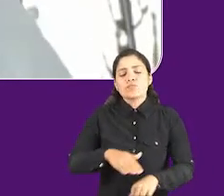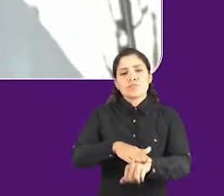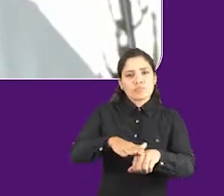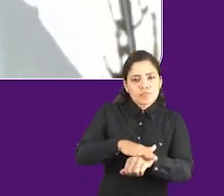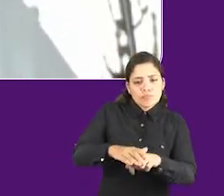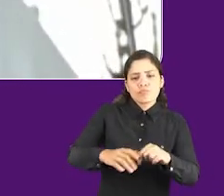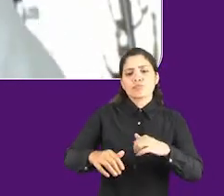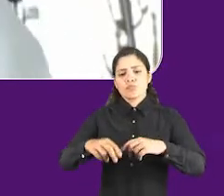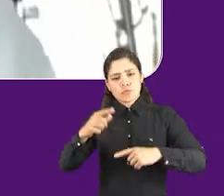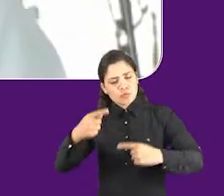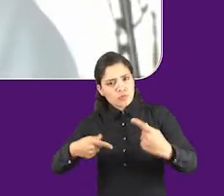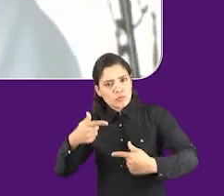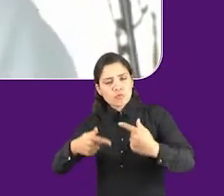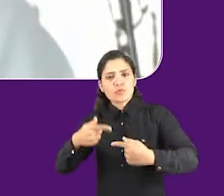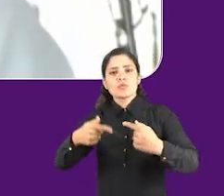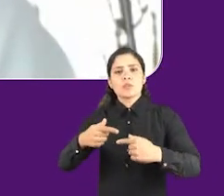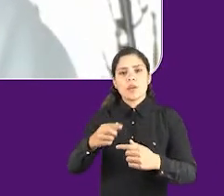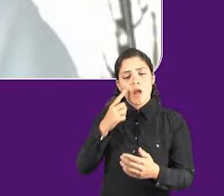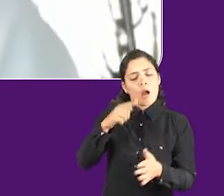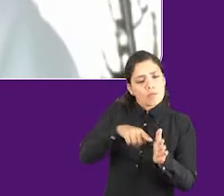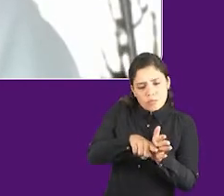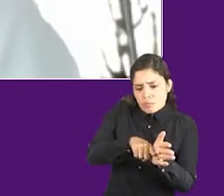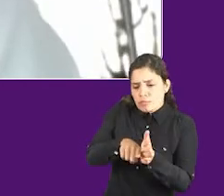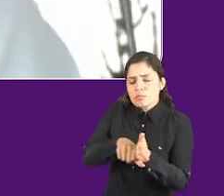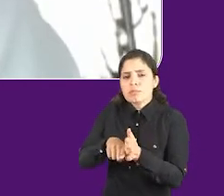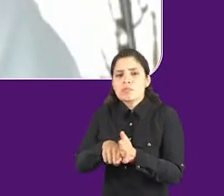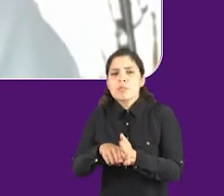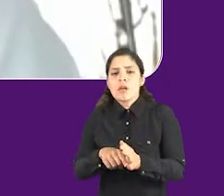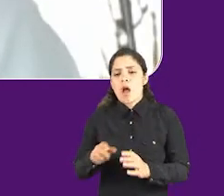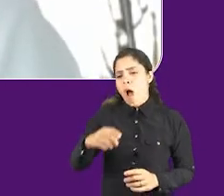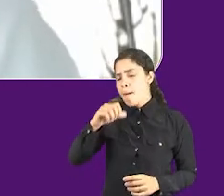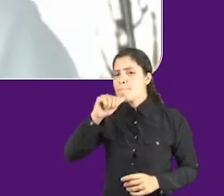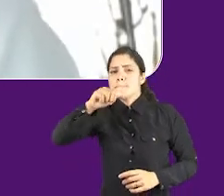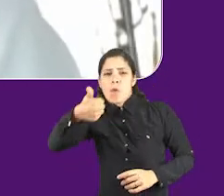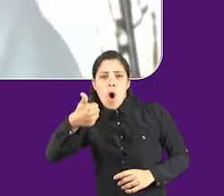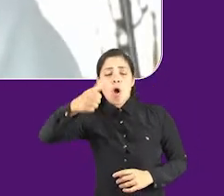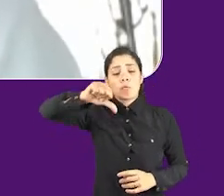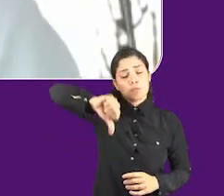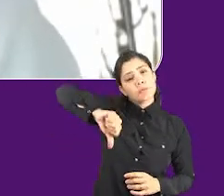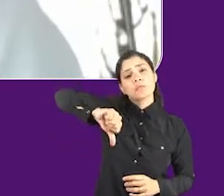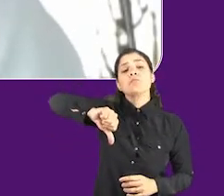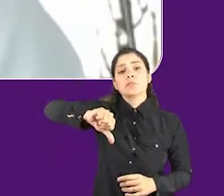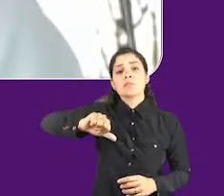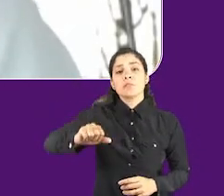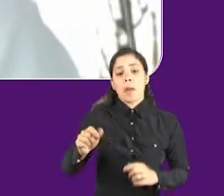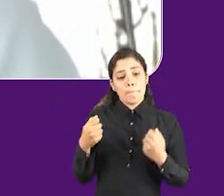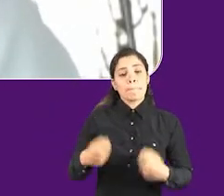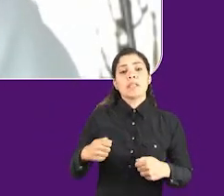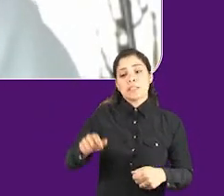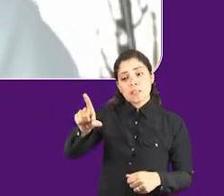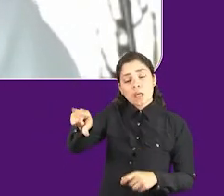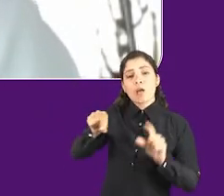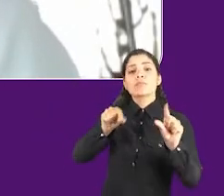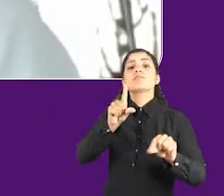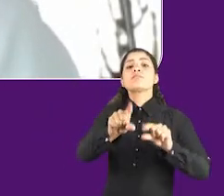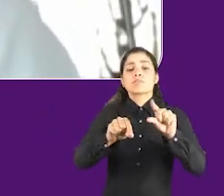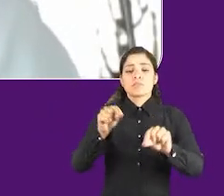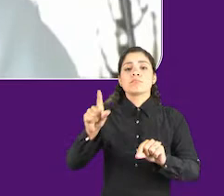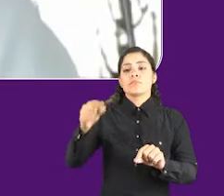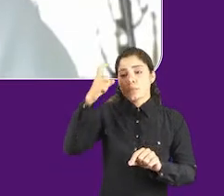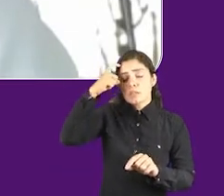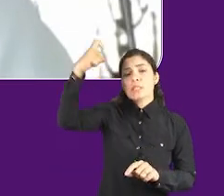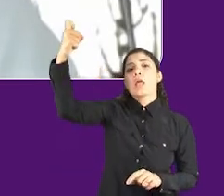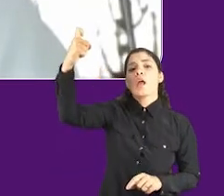discutir e avaliar a o potencial dedicada a ideia de liberar a criatividade